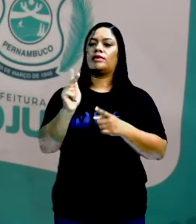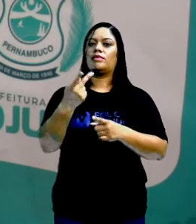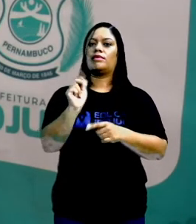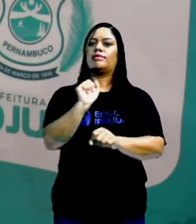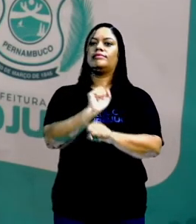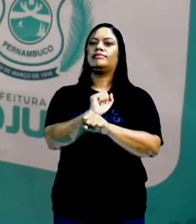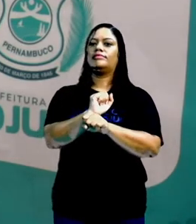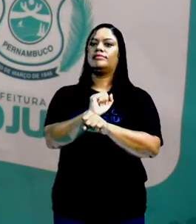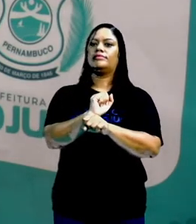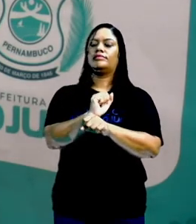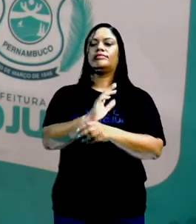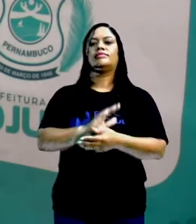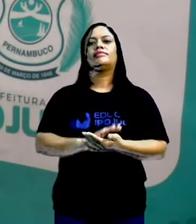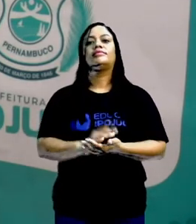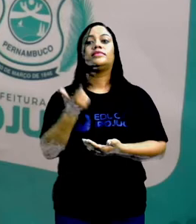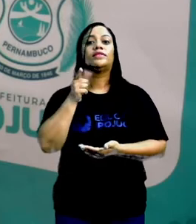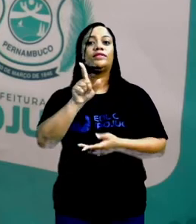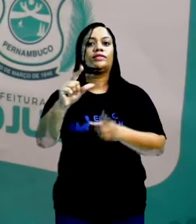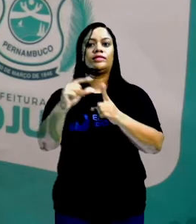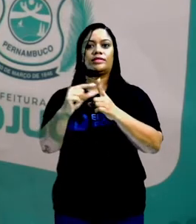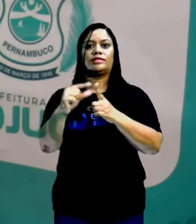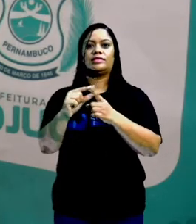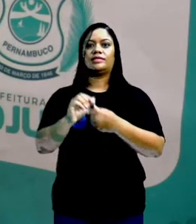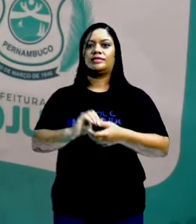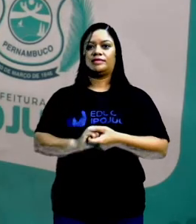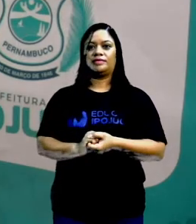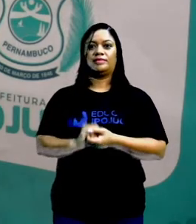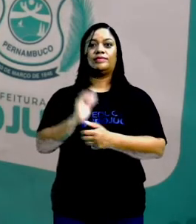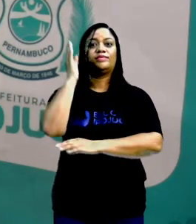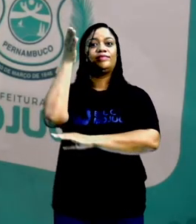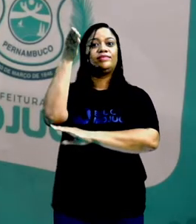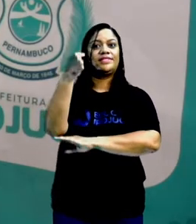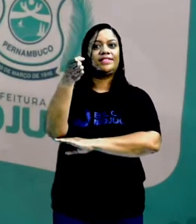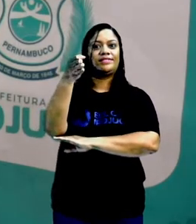quietinho. Vamos a outras. Hotel.